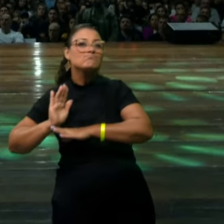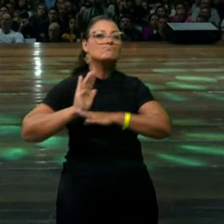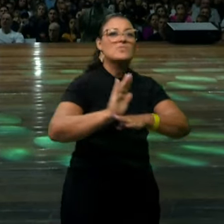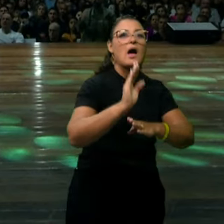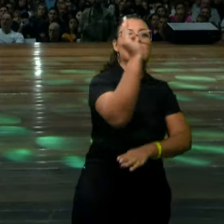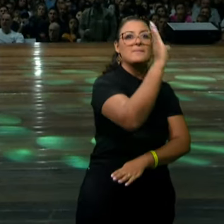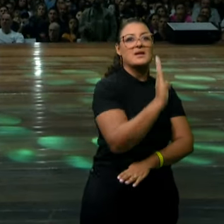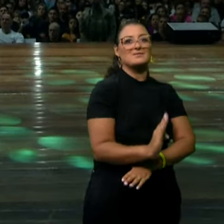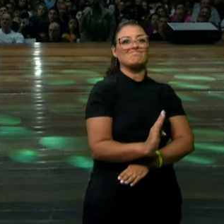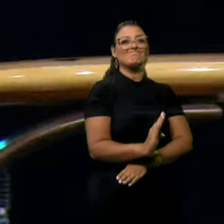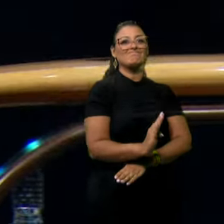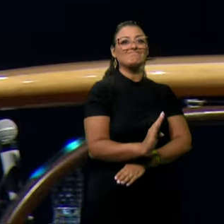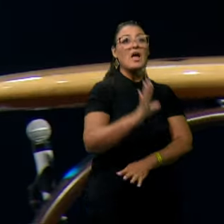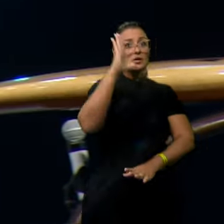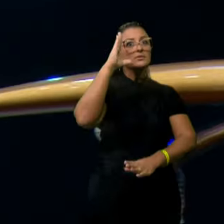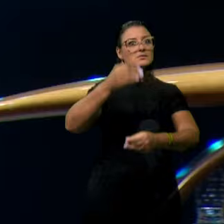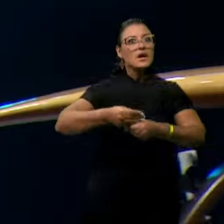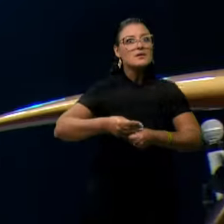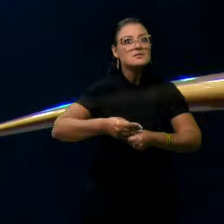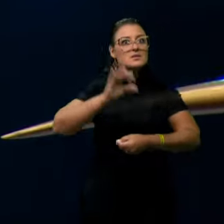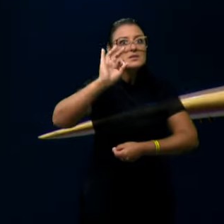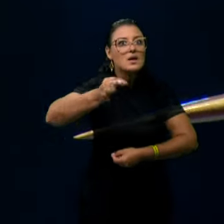estamos aqui ou não